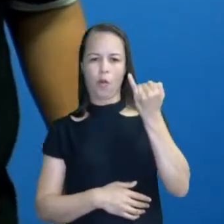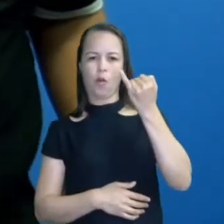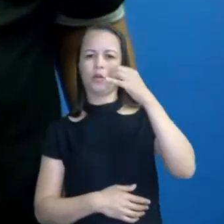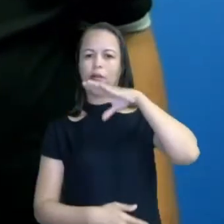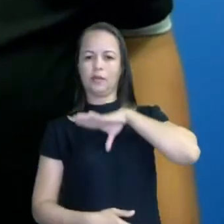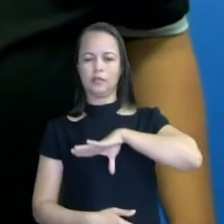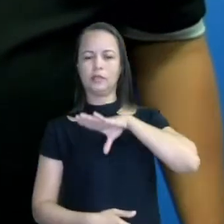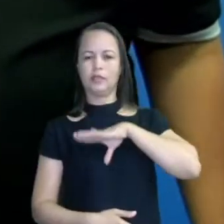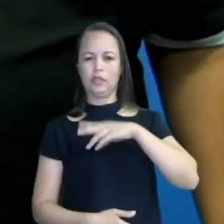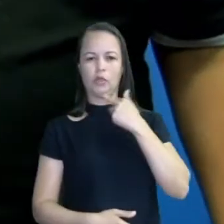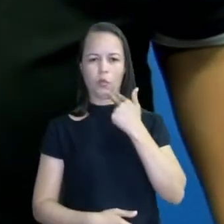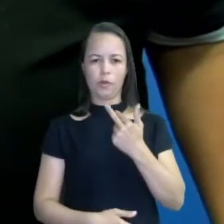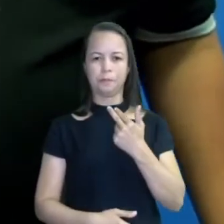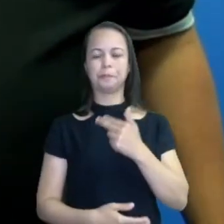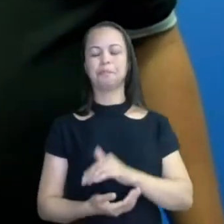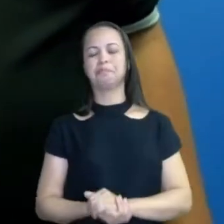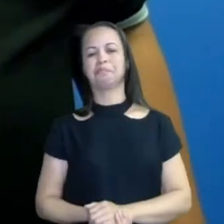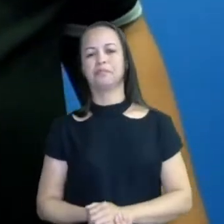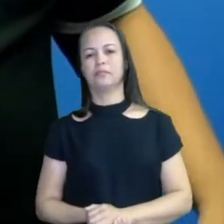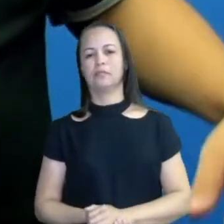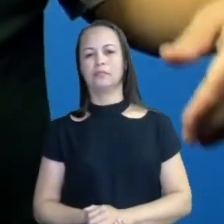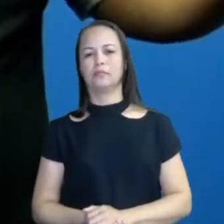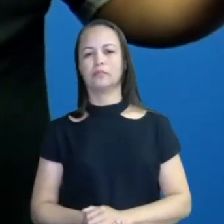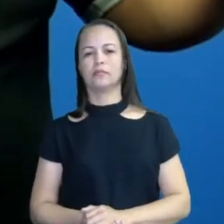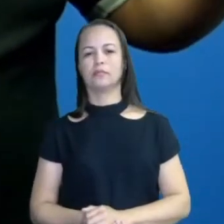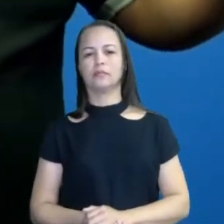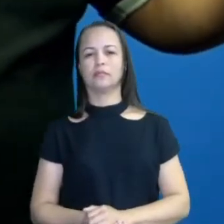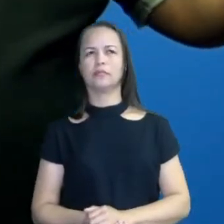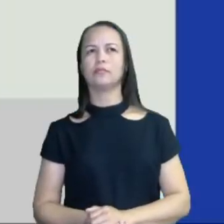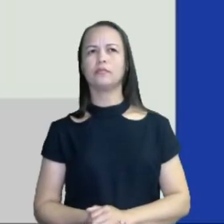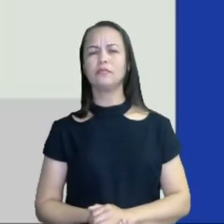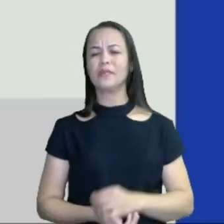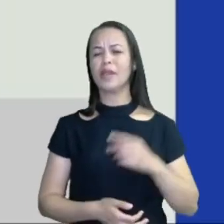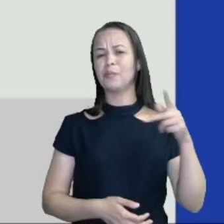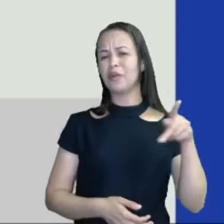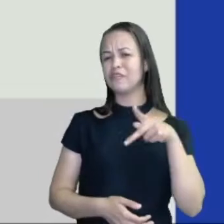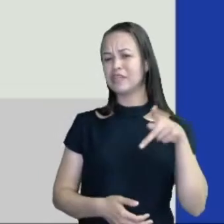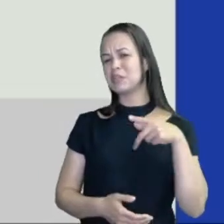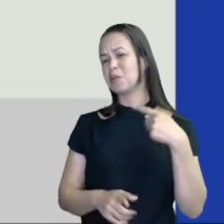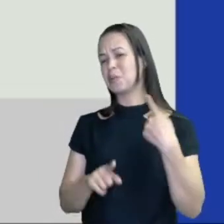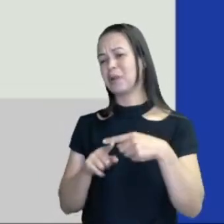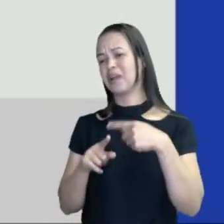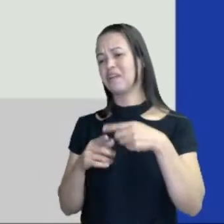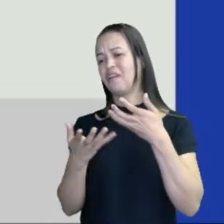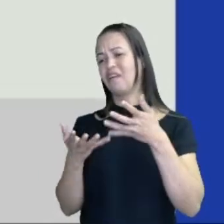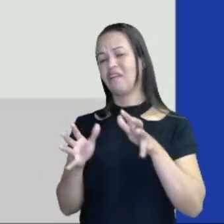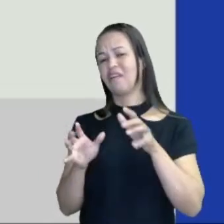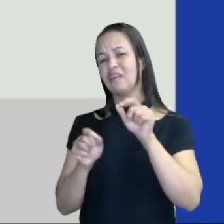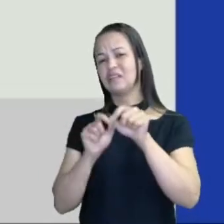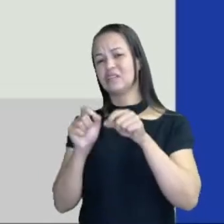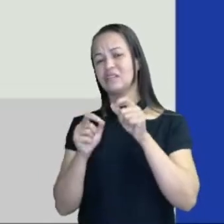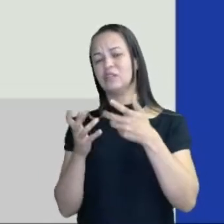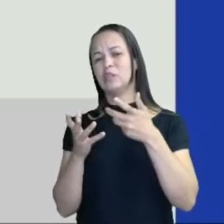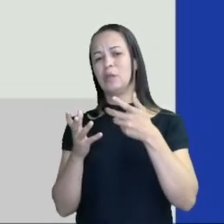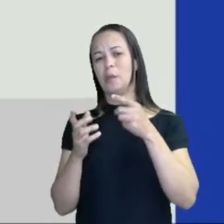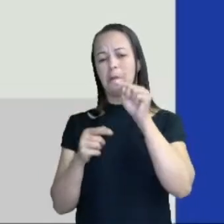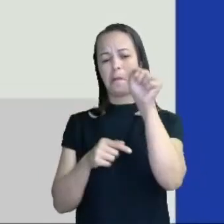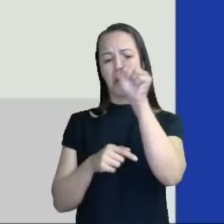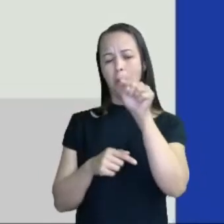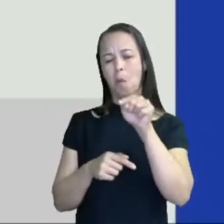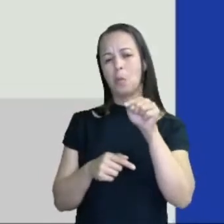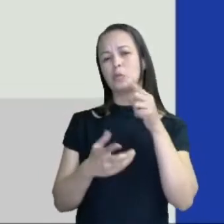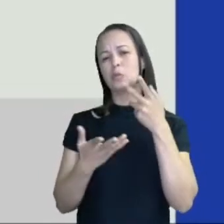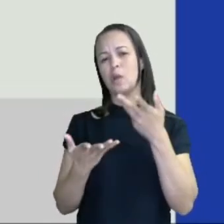certo? Vamos lá? Mas, professor, para que servem os sinais de pontuação? Essa pode